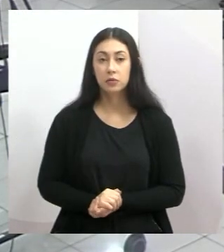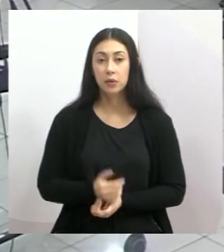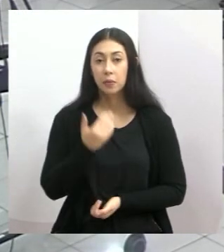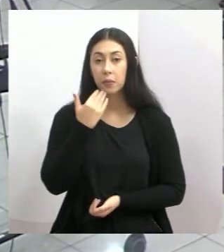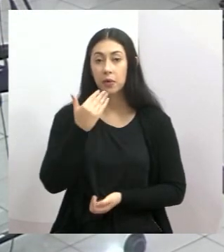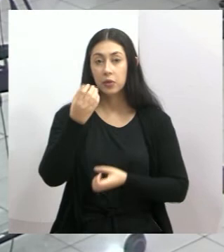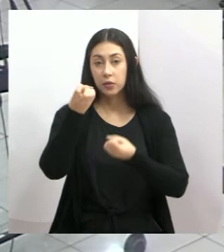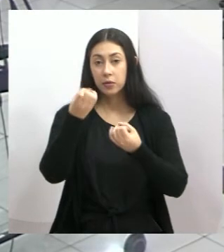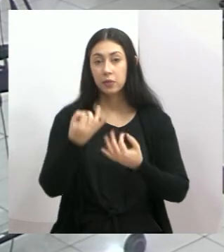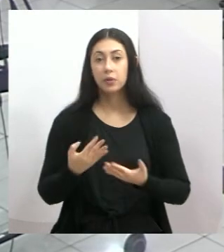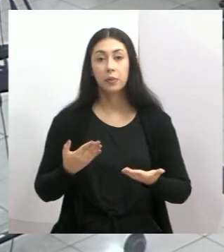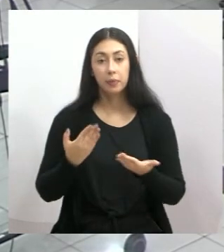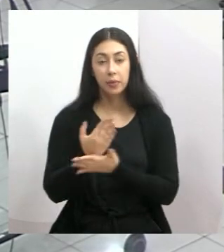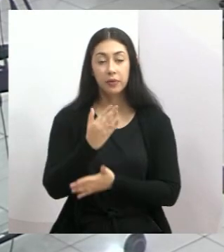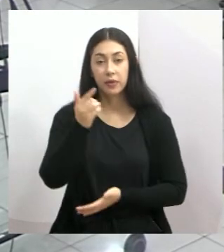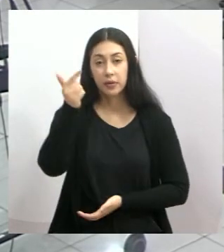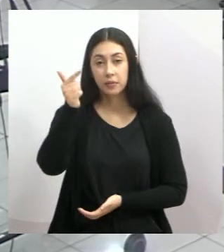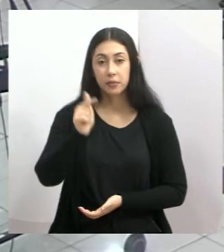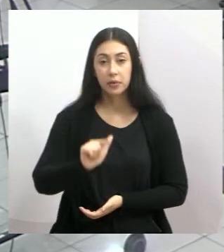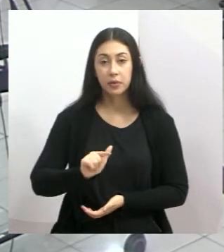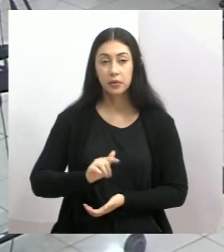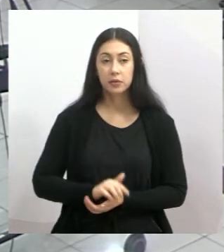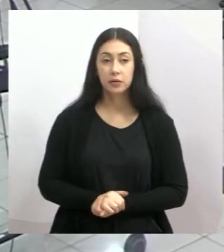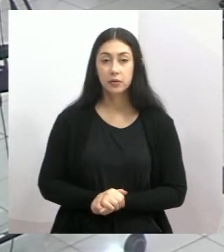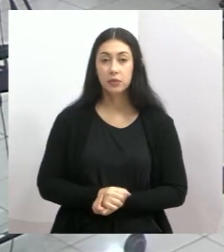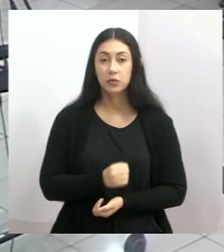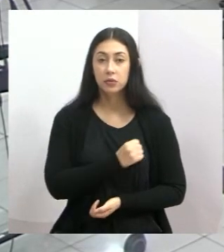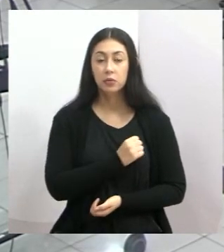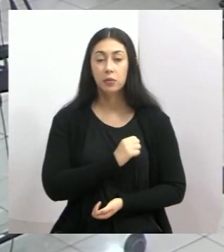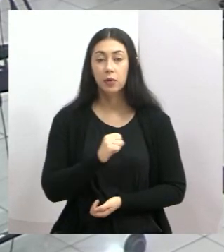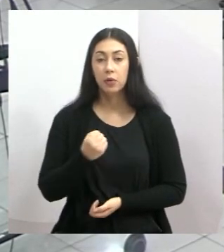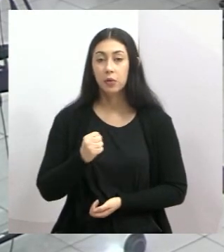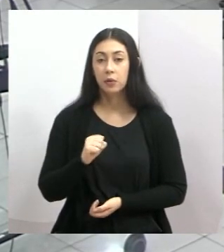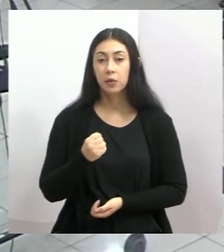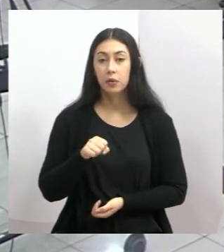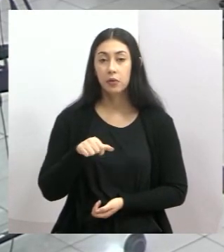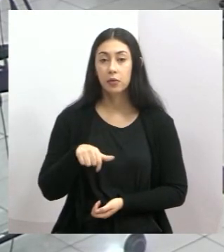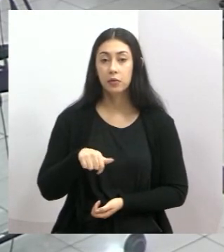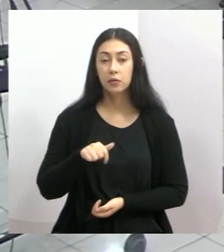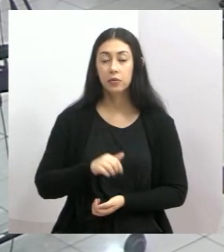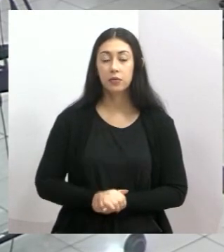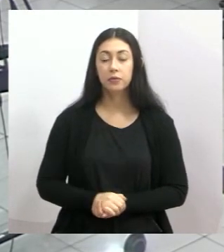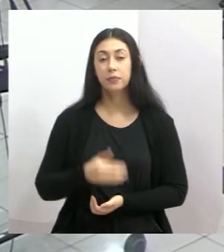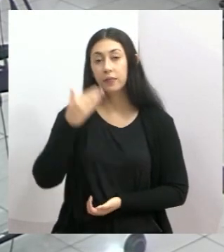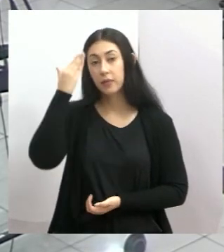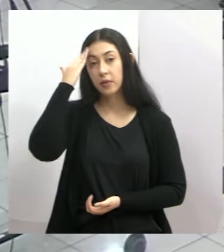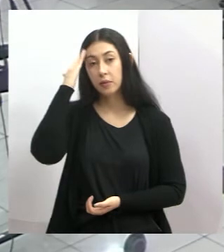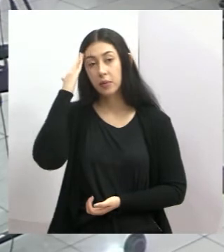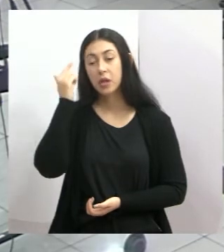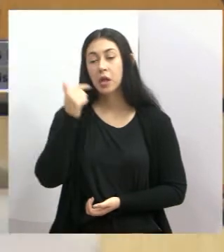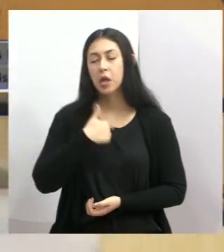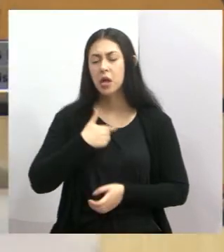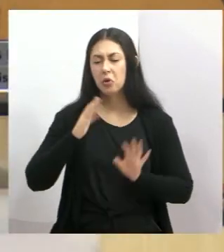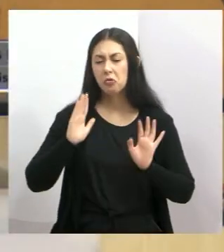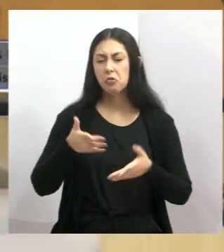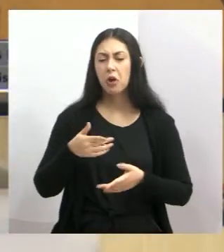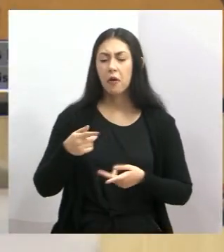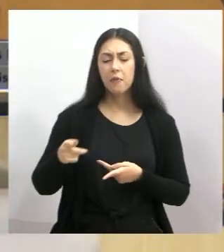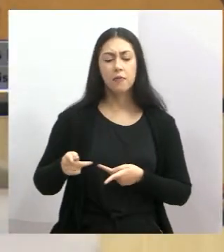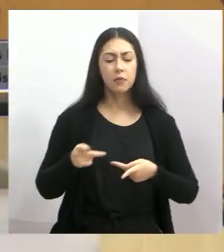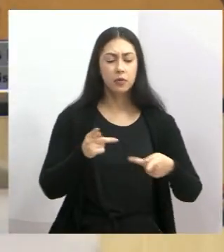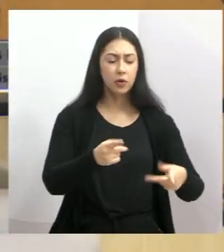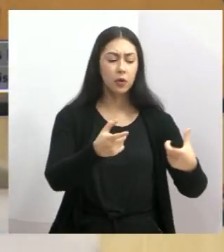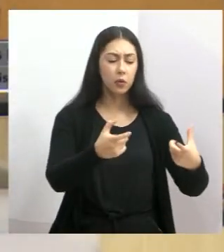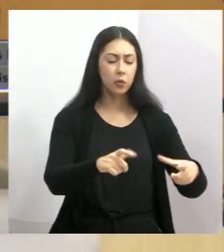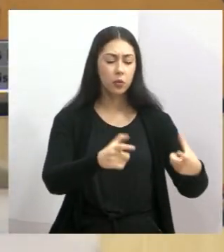pedindo informação provado o próximo pedir informação 87 considerando que esse Vereador esteve no referido